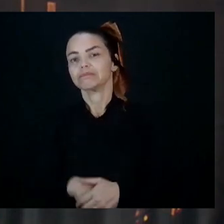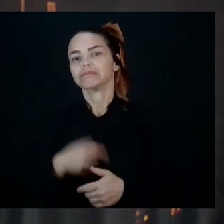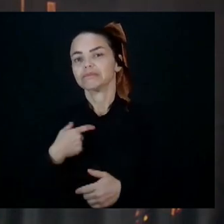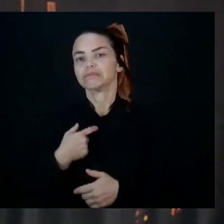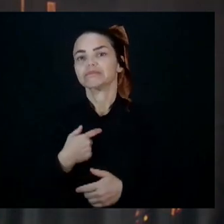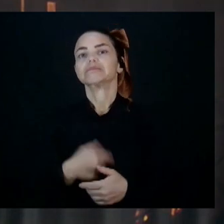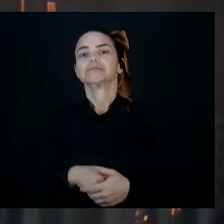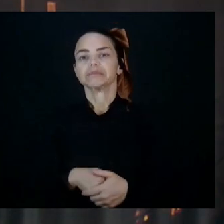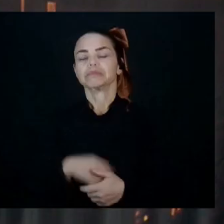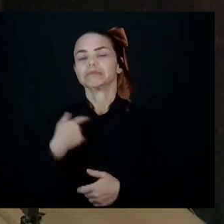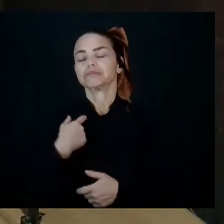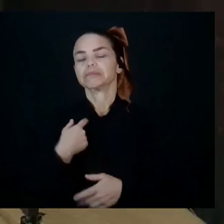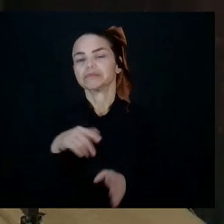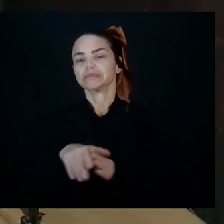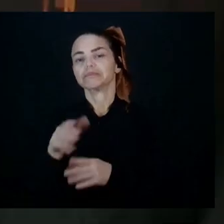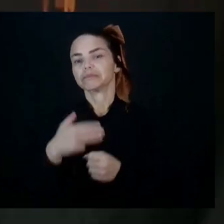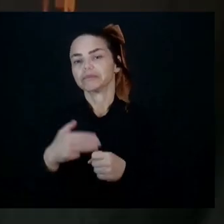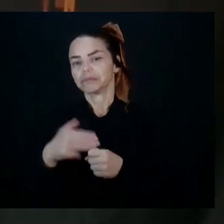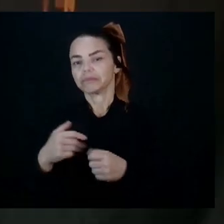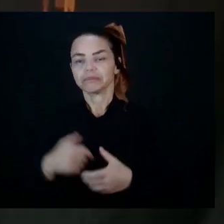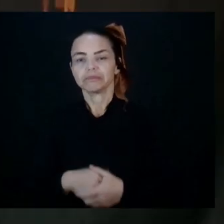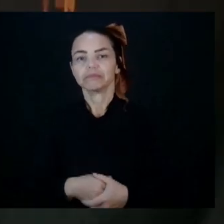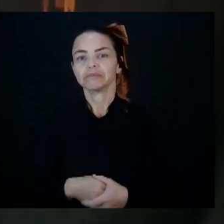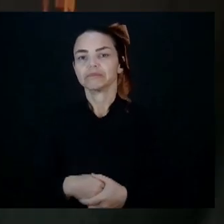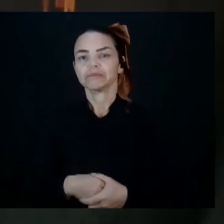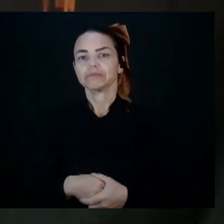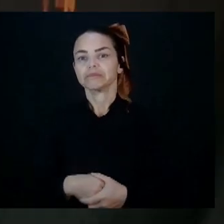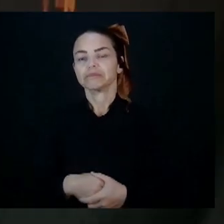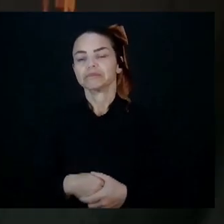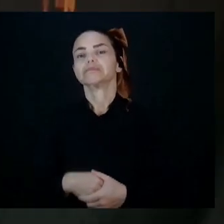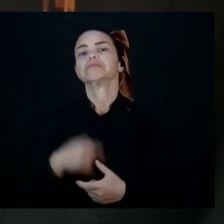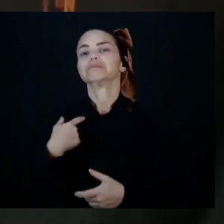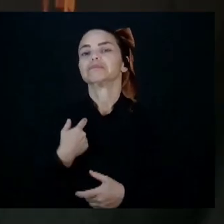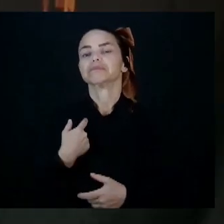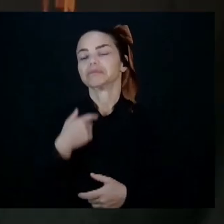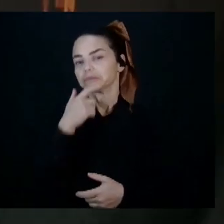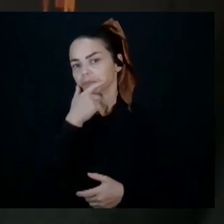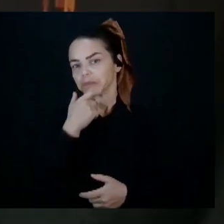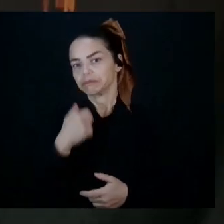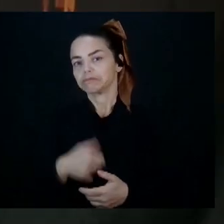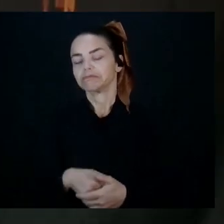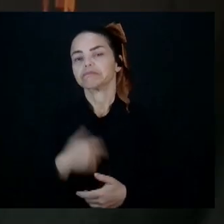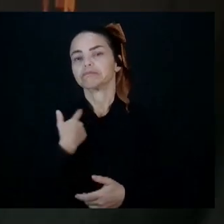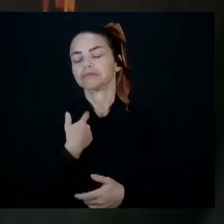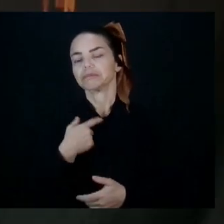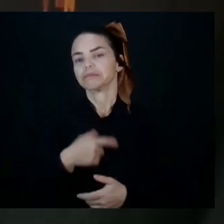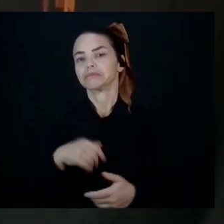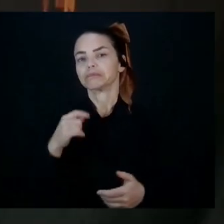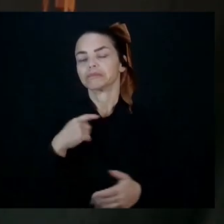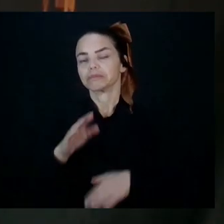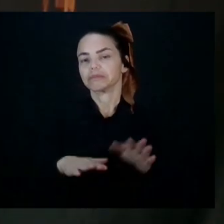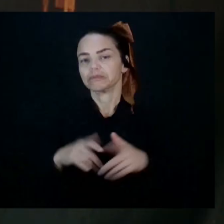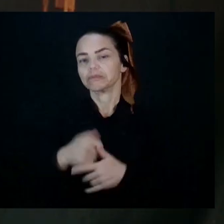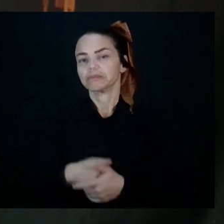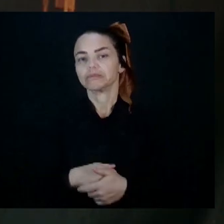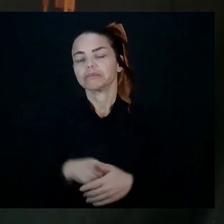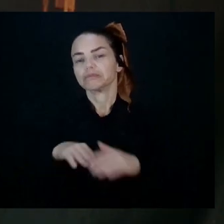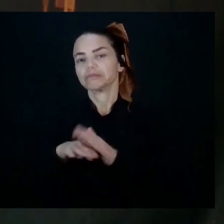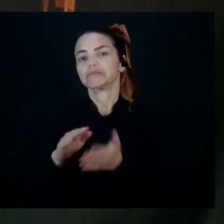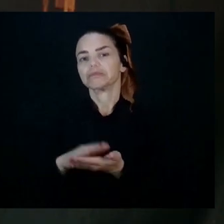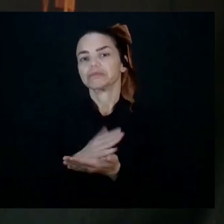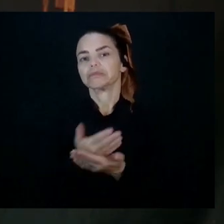melhor caminho, né? Verdade, verdade. É que nós falamos aqui no programa, né? Às vezes a pessoa idosa, às vezes não, na maioria das vezes ela se cala,